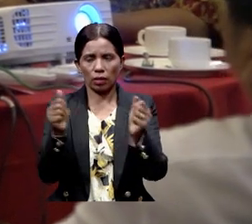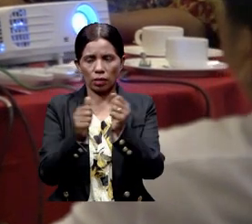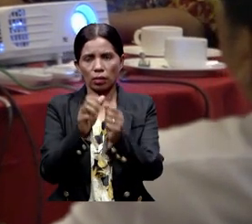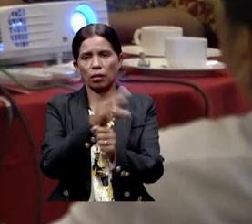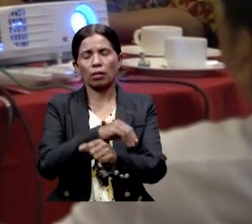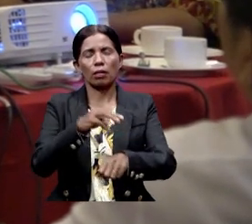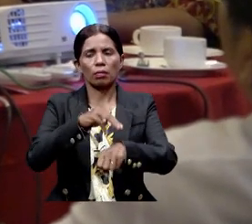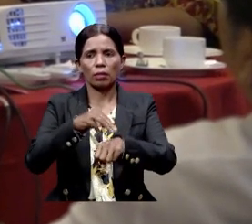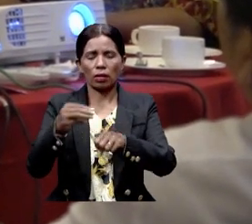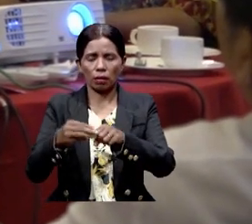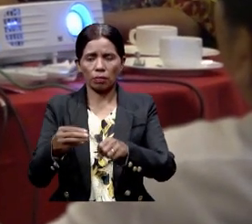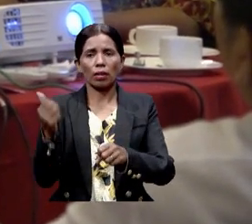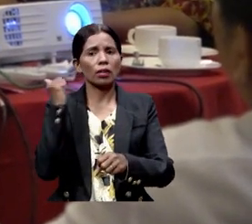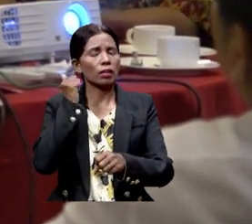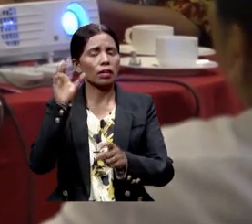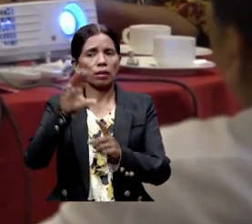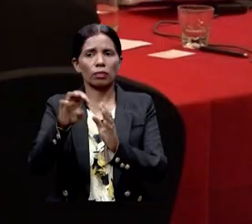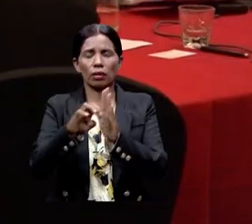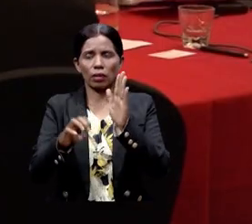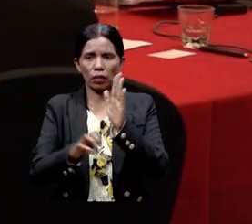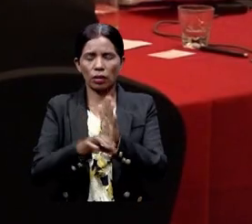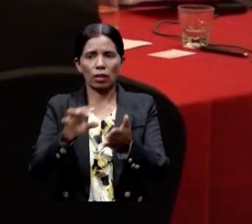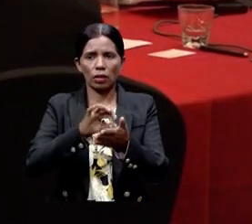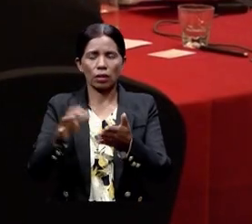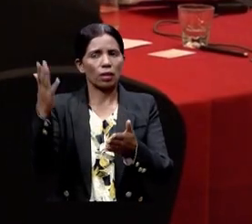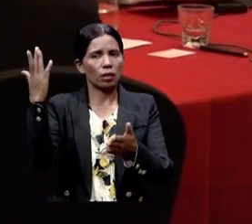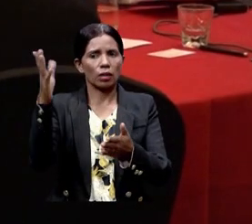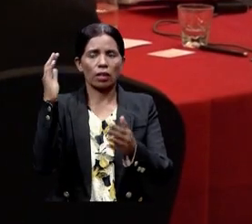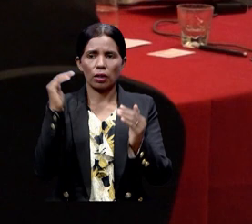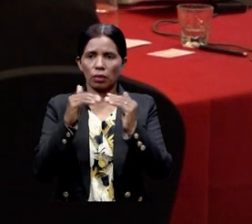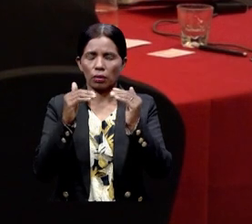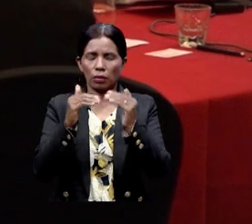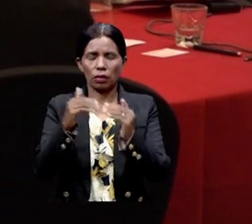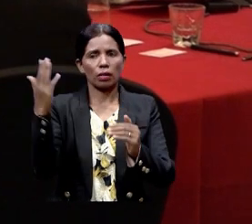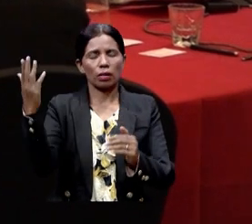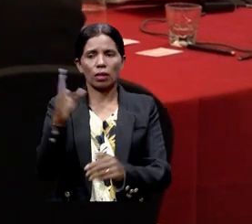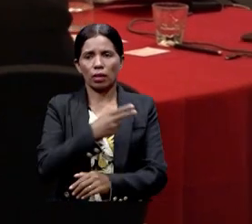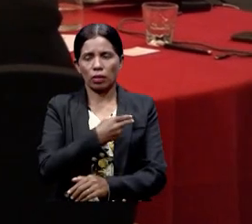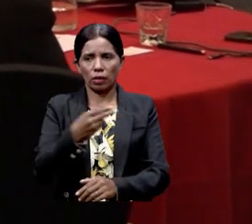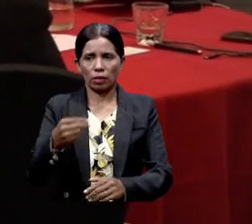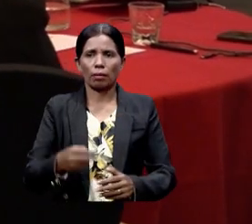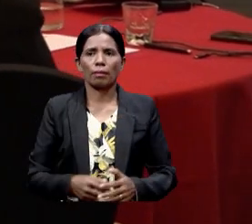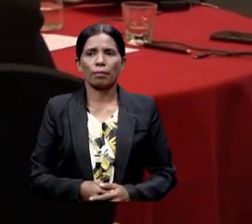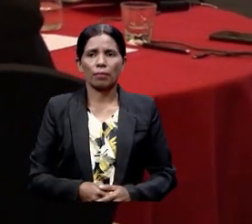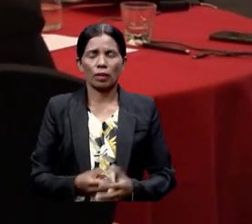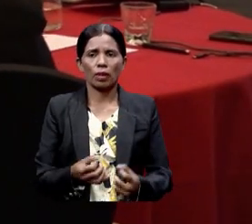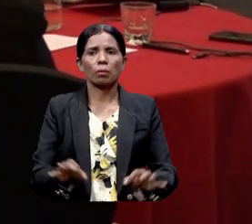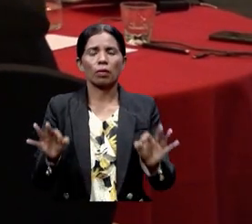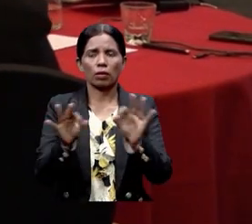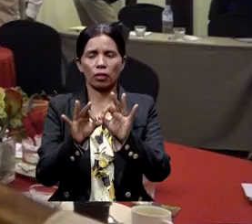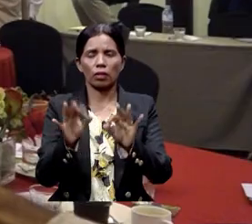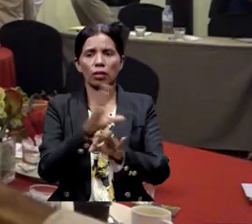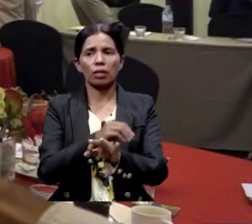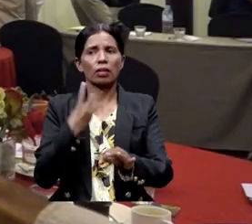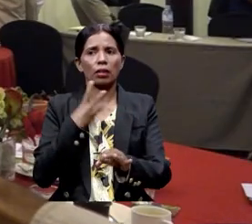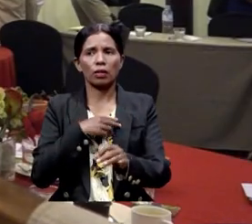ASEAN nian, nebese fechtaru sira assine e assimeira ASEAN nian, e ela bombaju. Pilar da economia, a nessa pilar da complexo, e tá